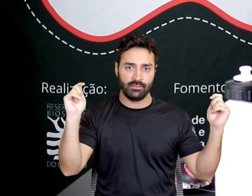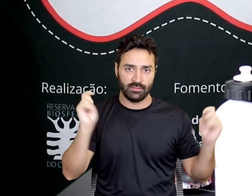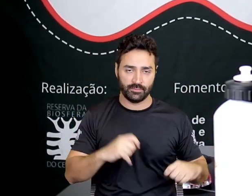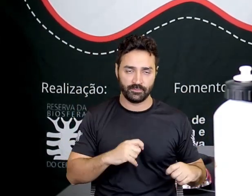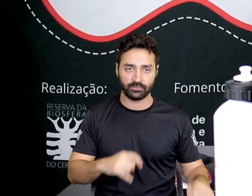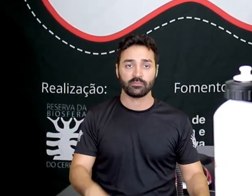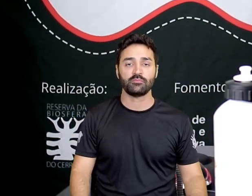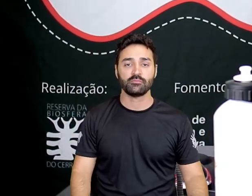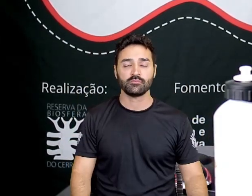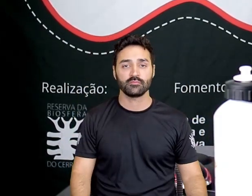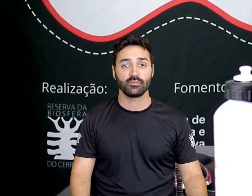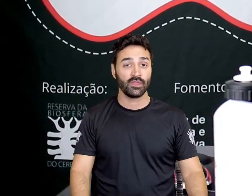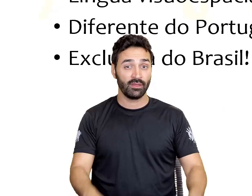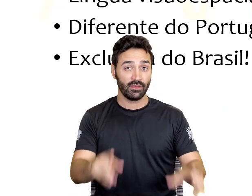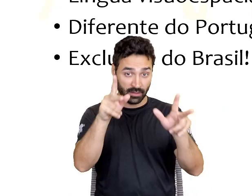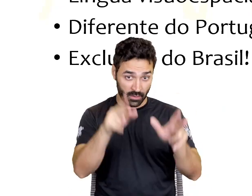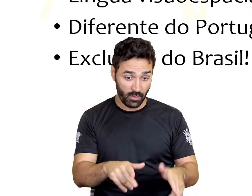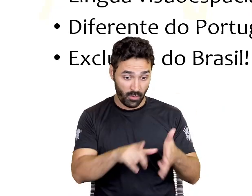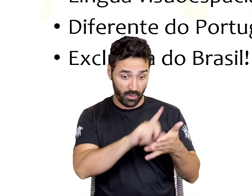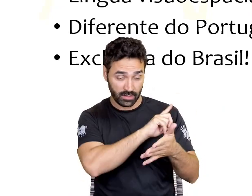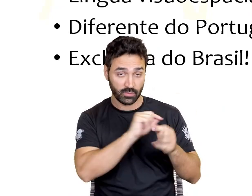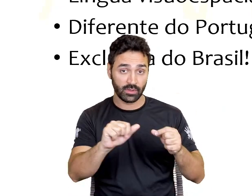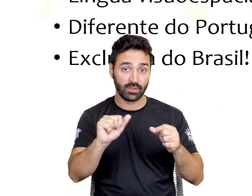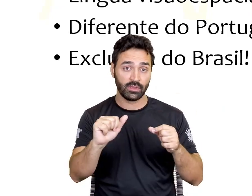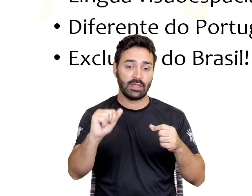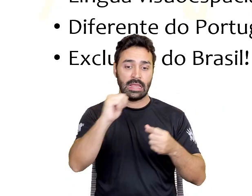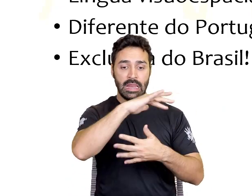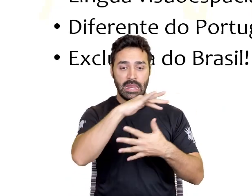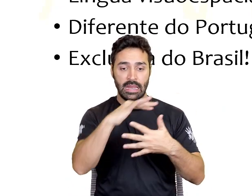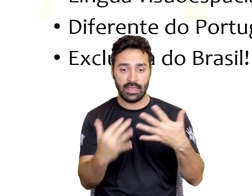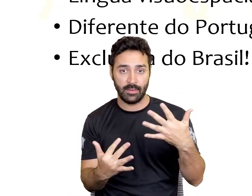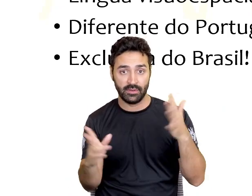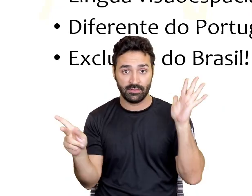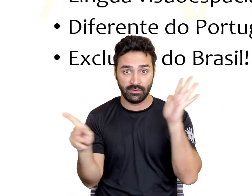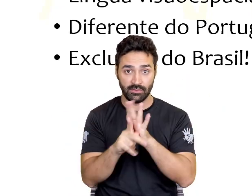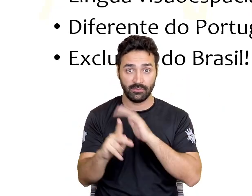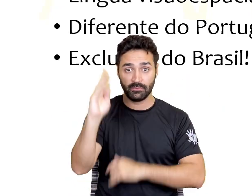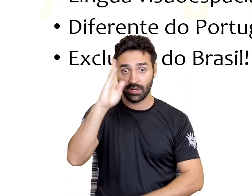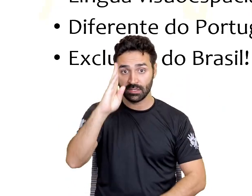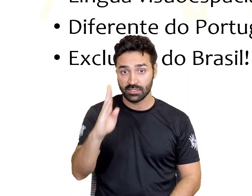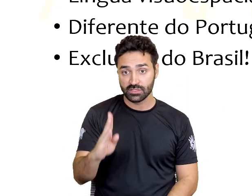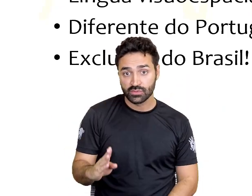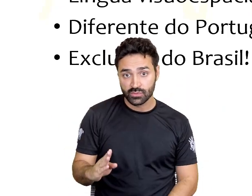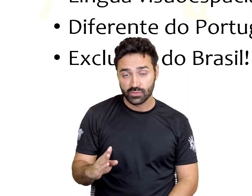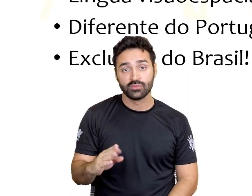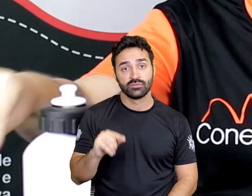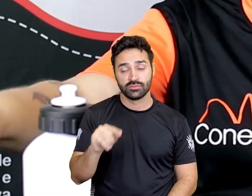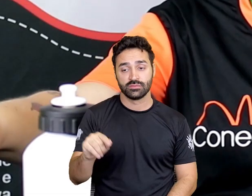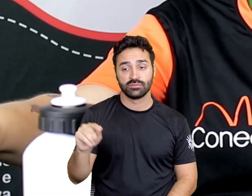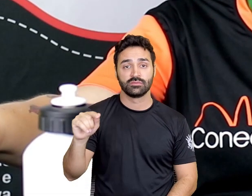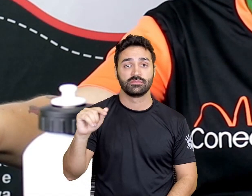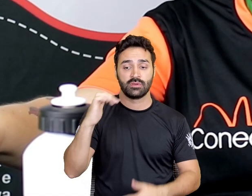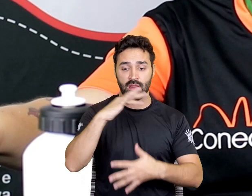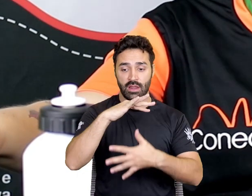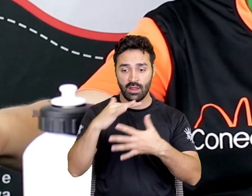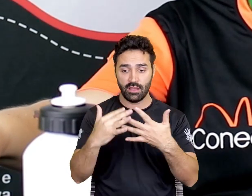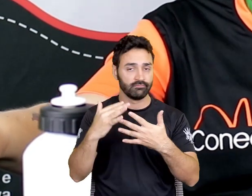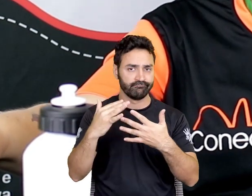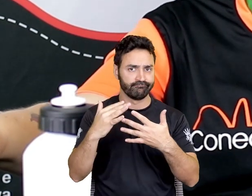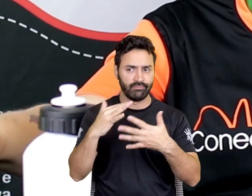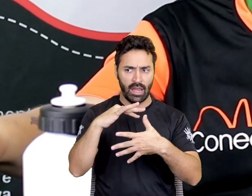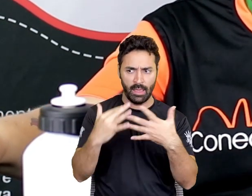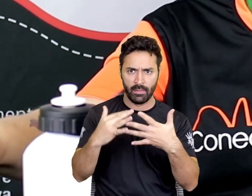E, como eu falei antes, Libras é do Brasil. Então, Libras de Portugal